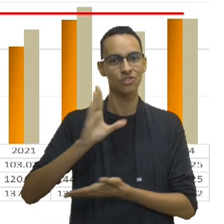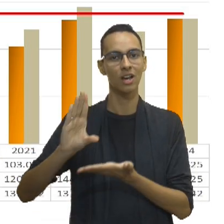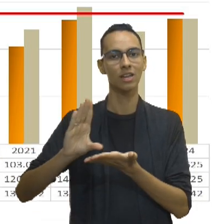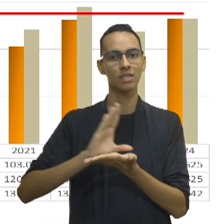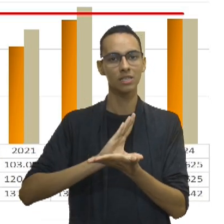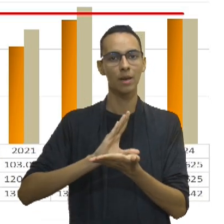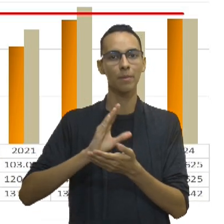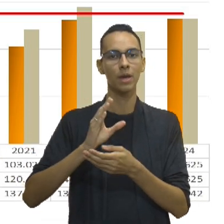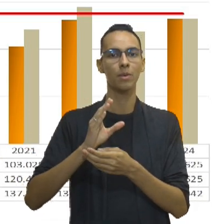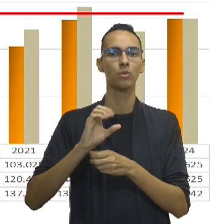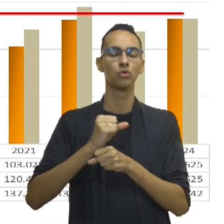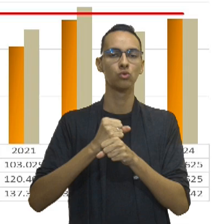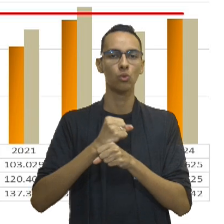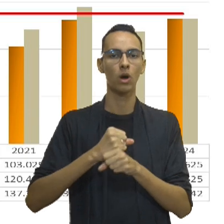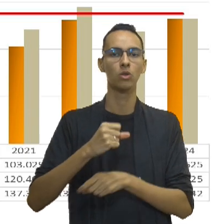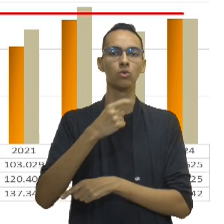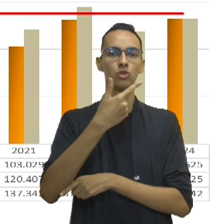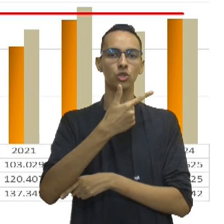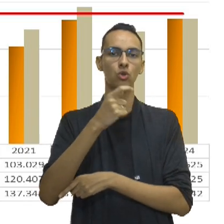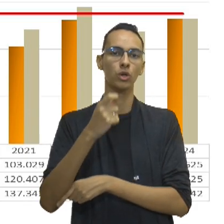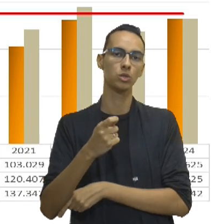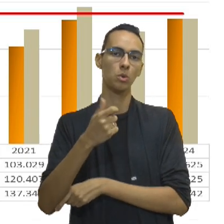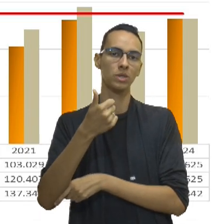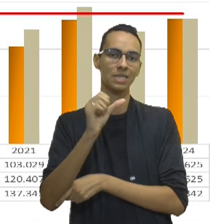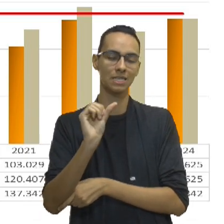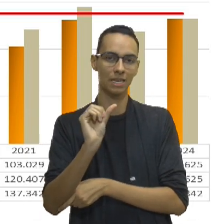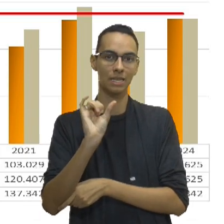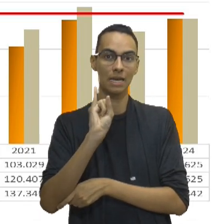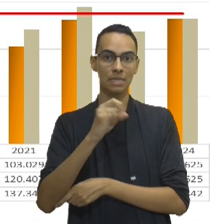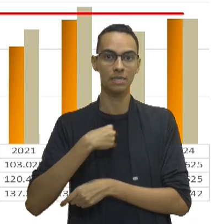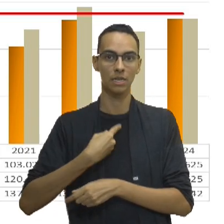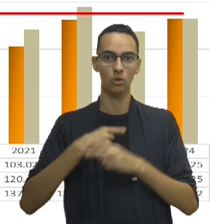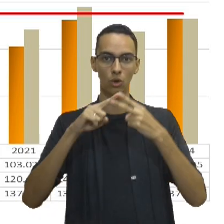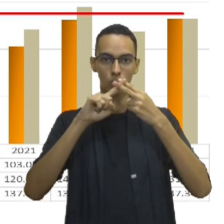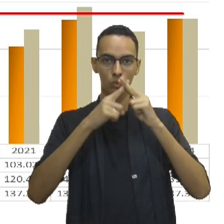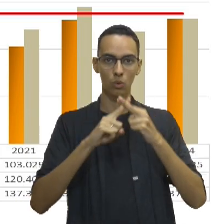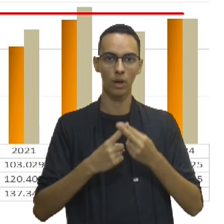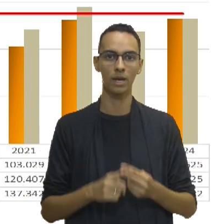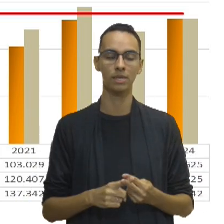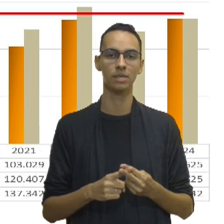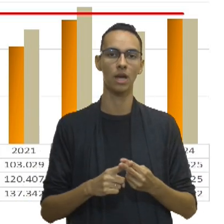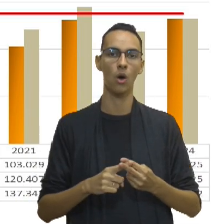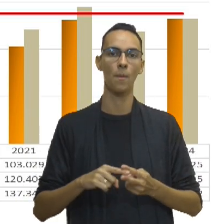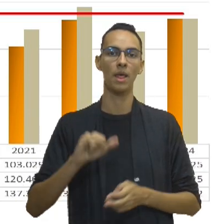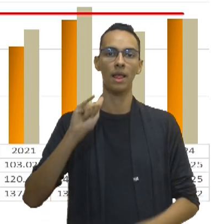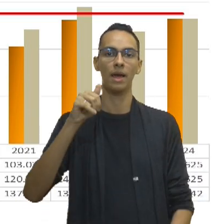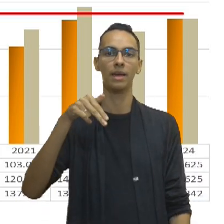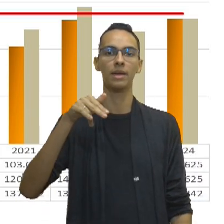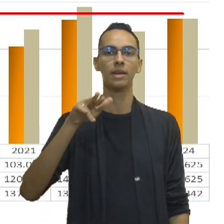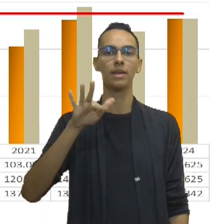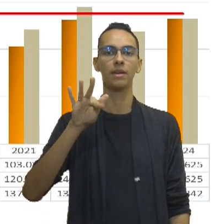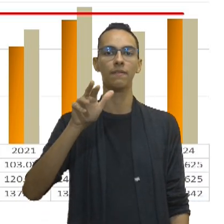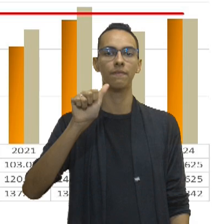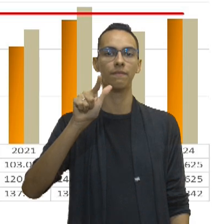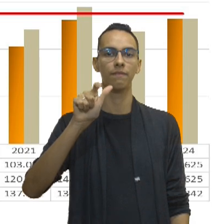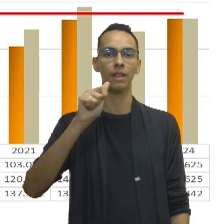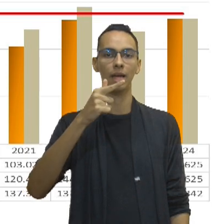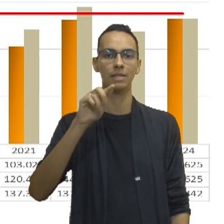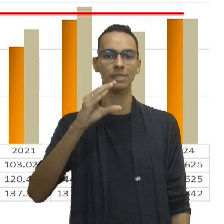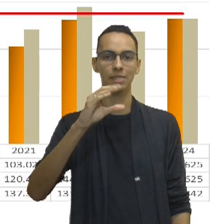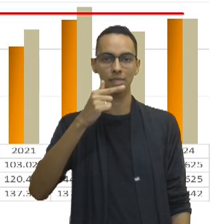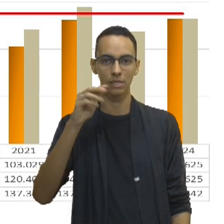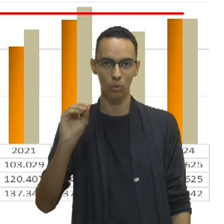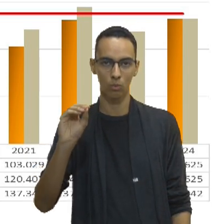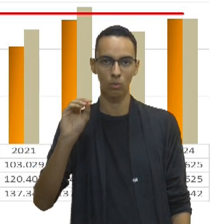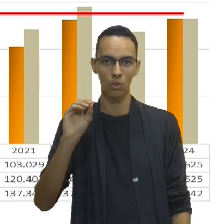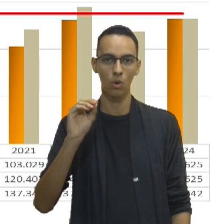2016. Se a gente fizer a correção pelo índice de inflação, aí é o gráfico em bege que eu coloquei,